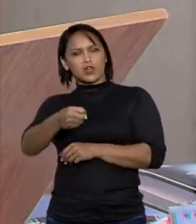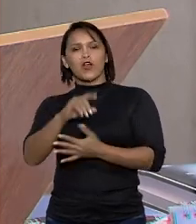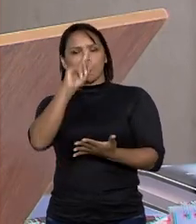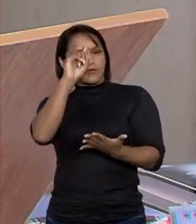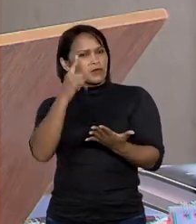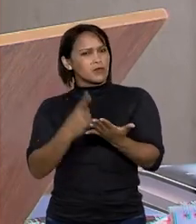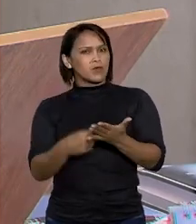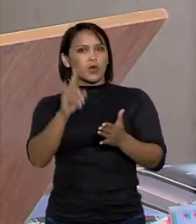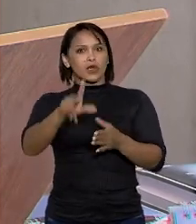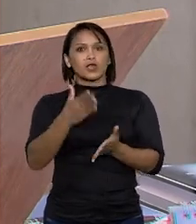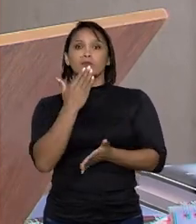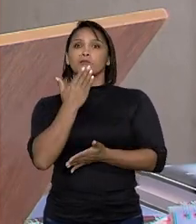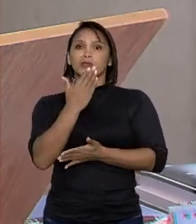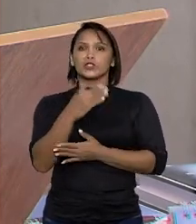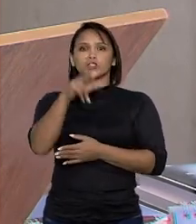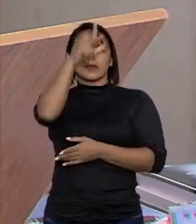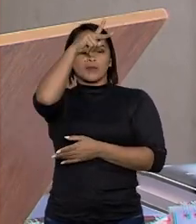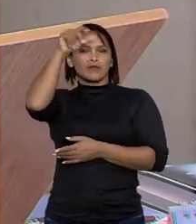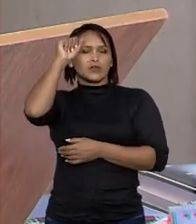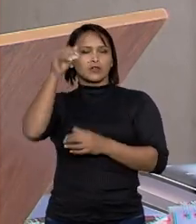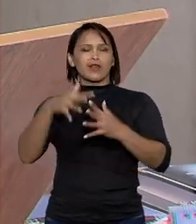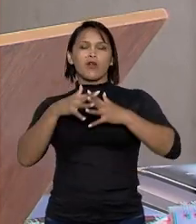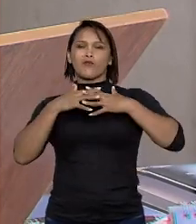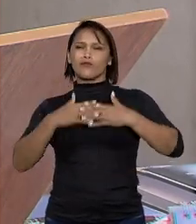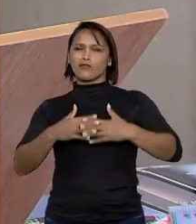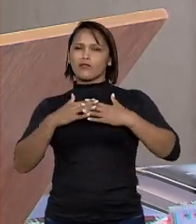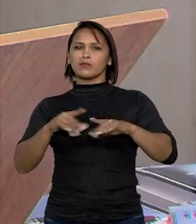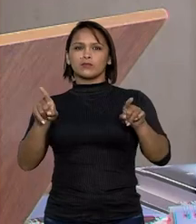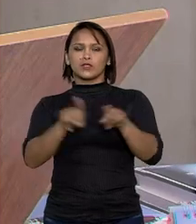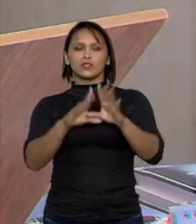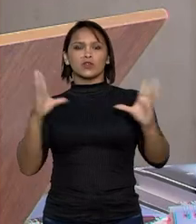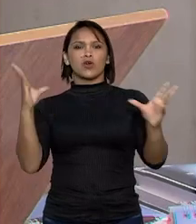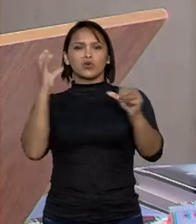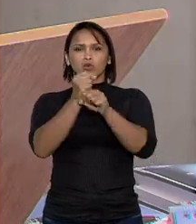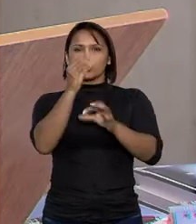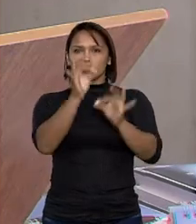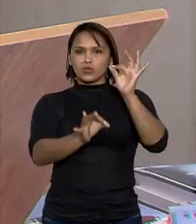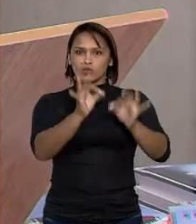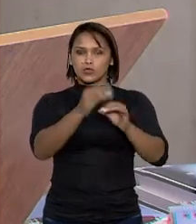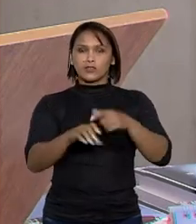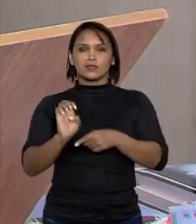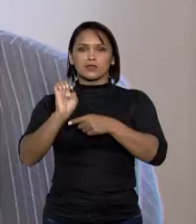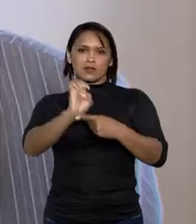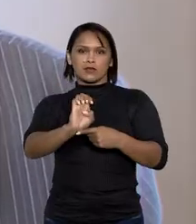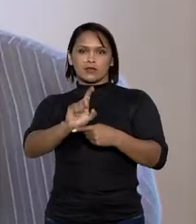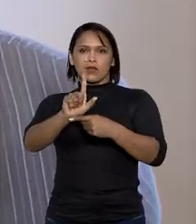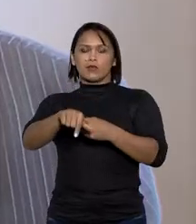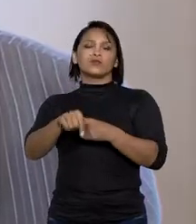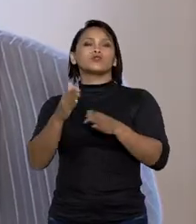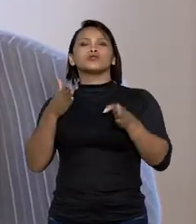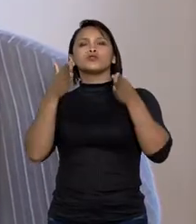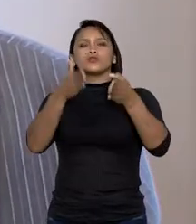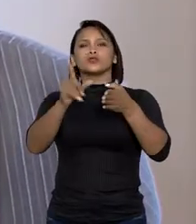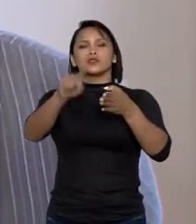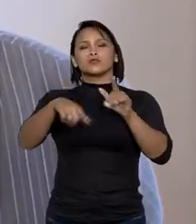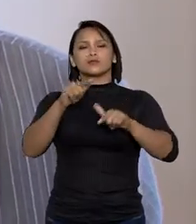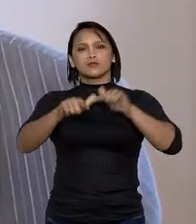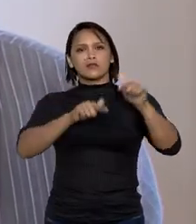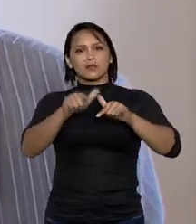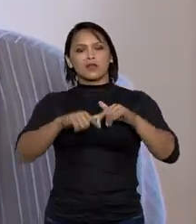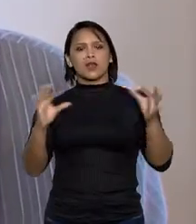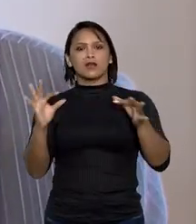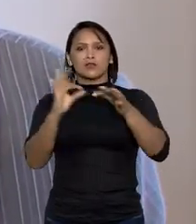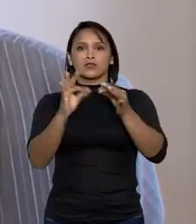o pedido da prefeitura reflete o Mero inconformismo com as conclusões da justiça estadual no sentido de que as atividades